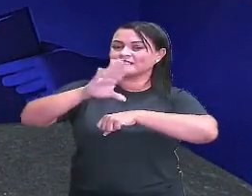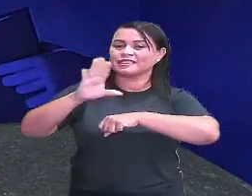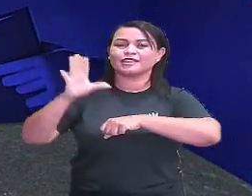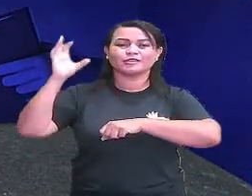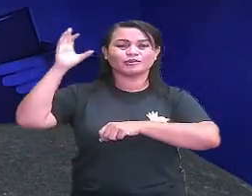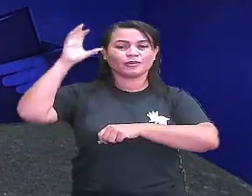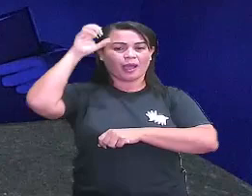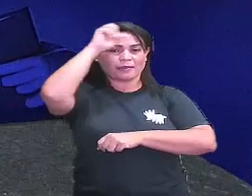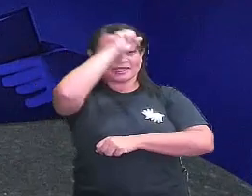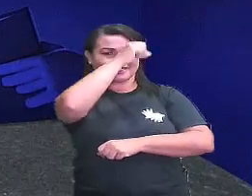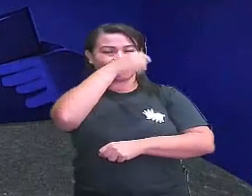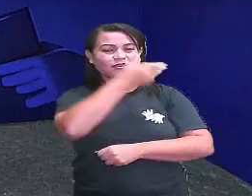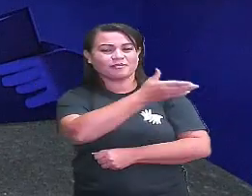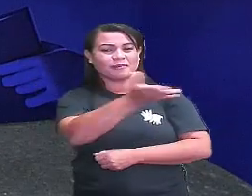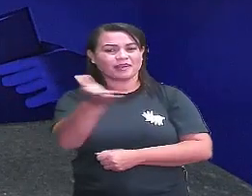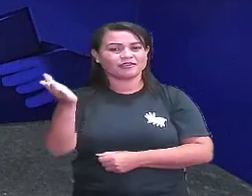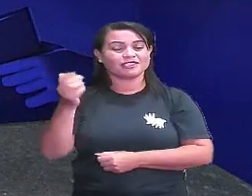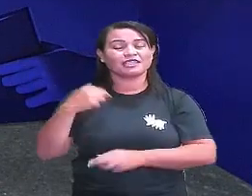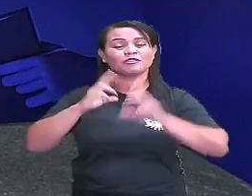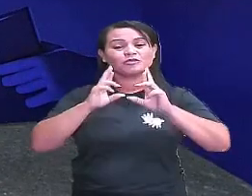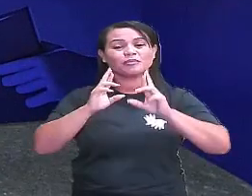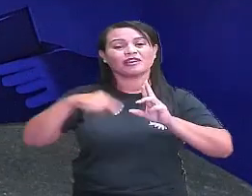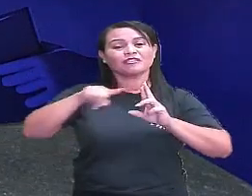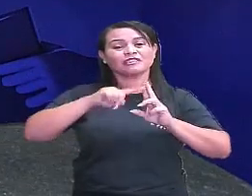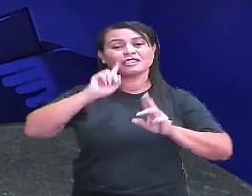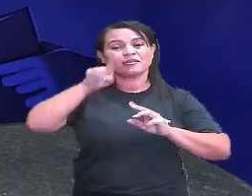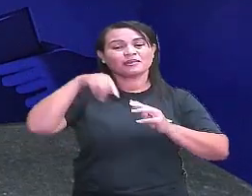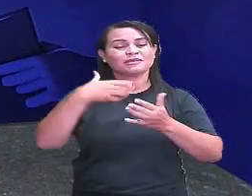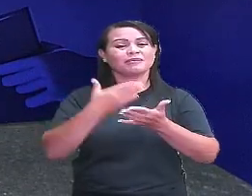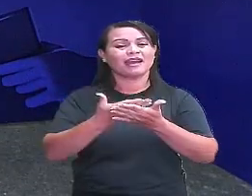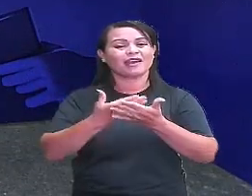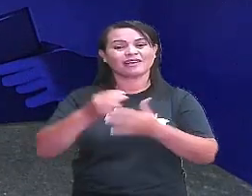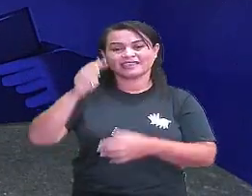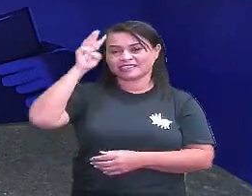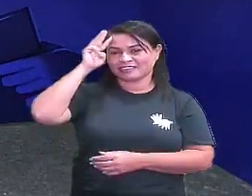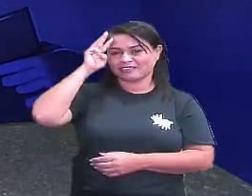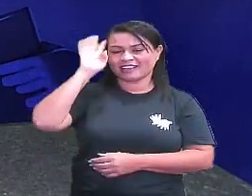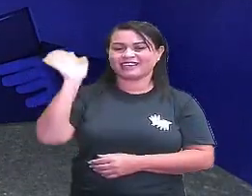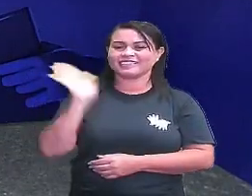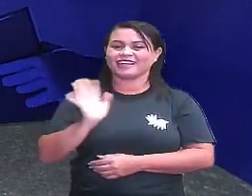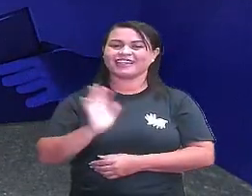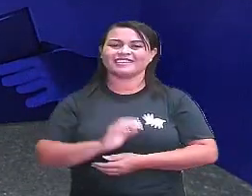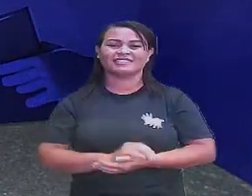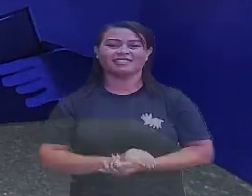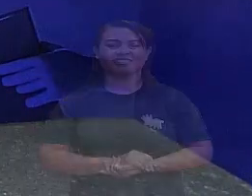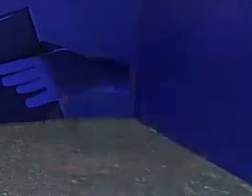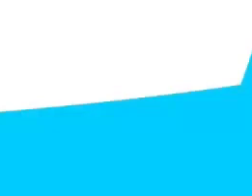conhecimento para vocês. E eu aguardo vocês na próxima terça-feira. Até lá!